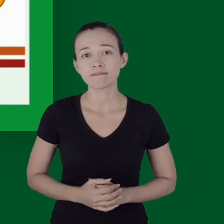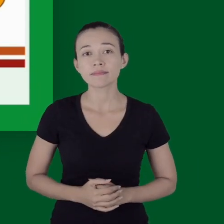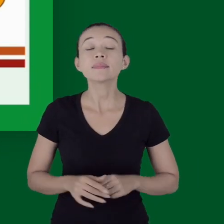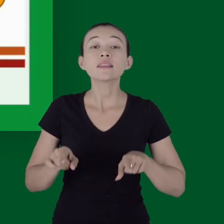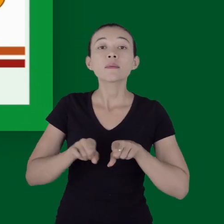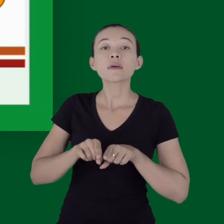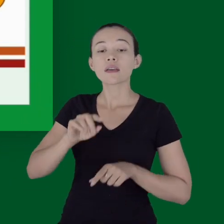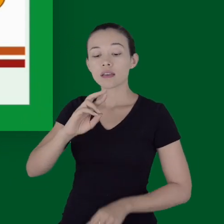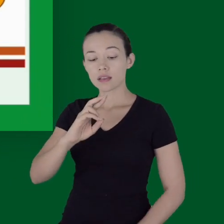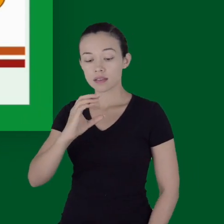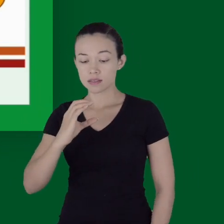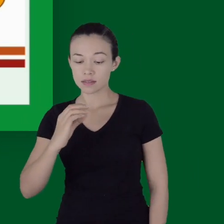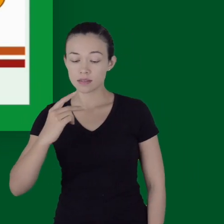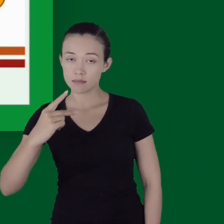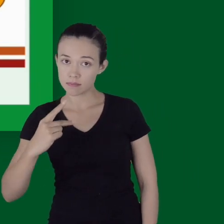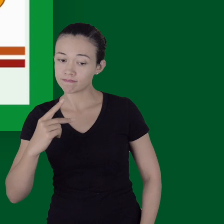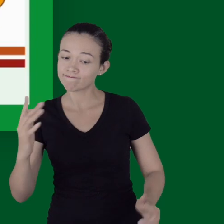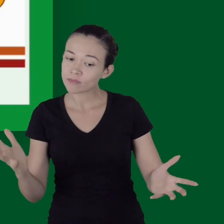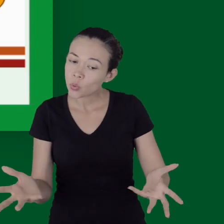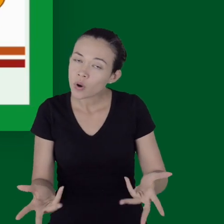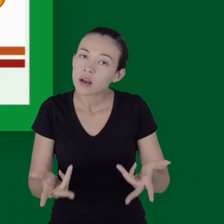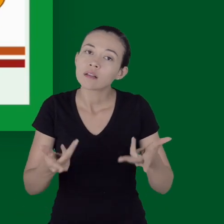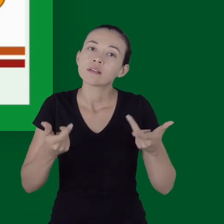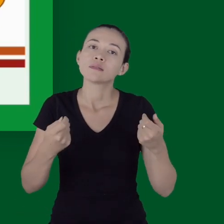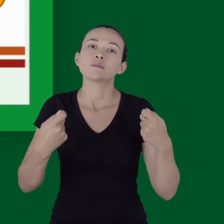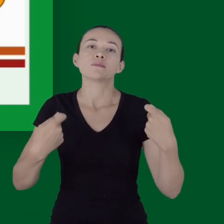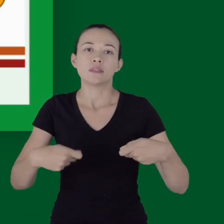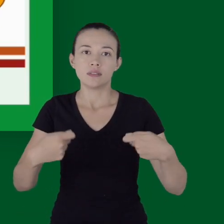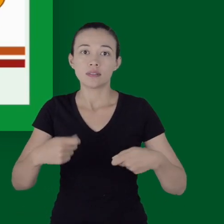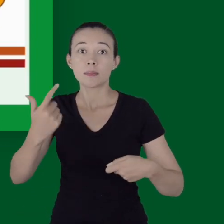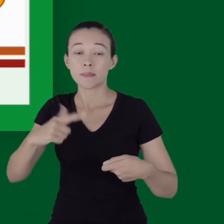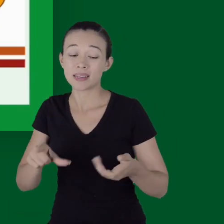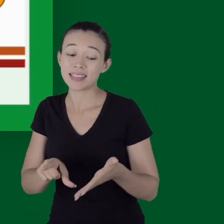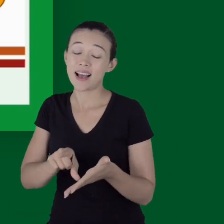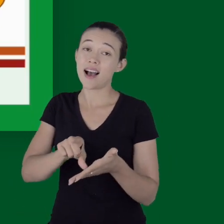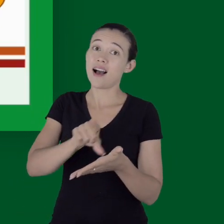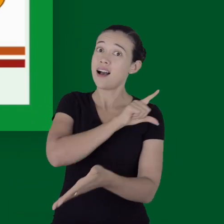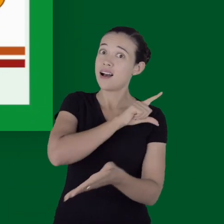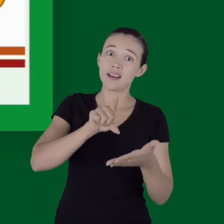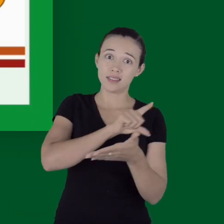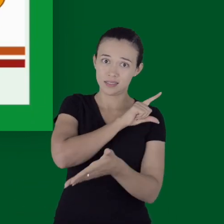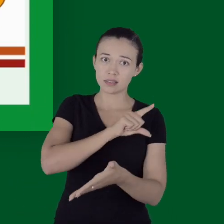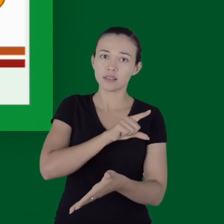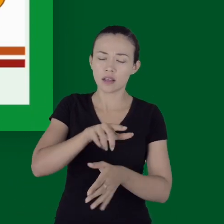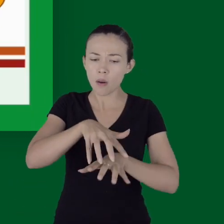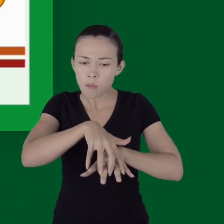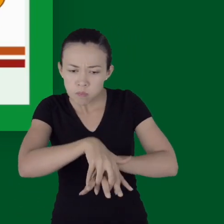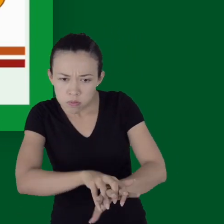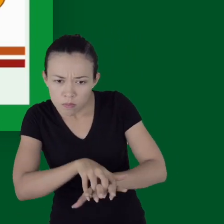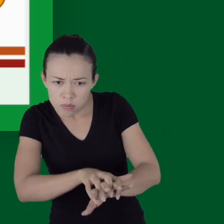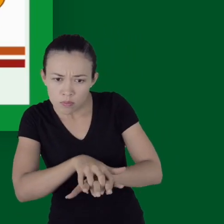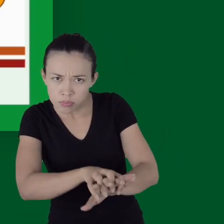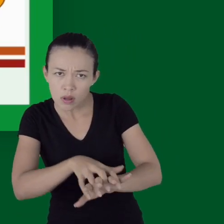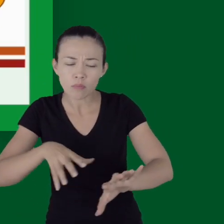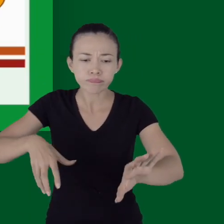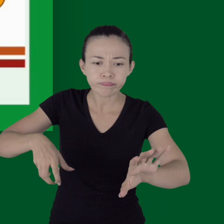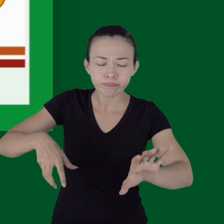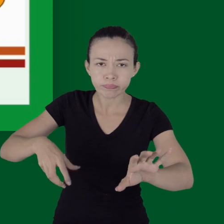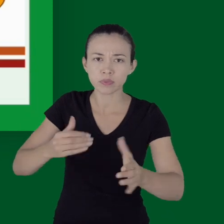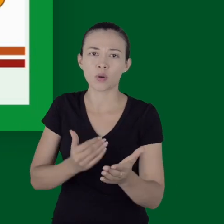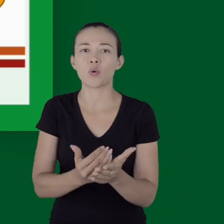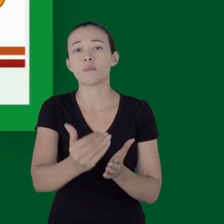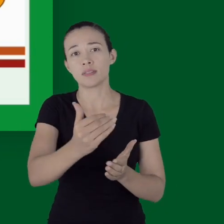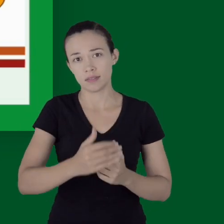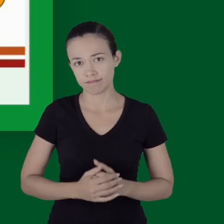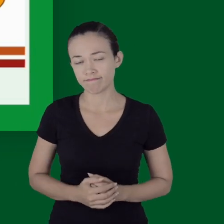A qualidade da RCP e os esforços de reanimação, quanto mais precoce de alta